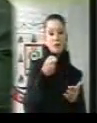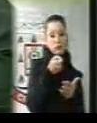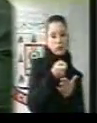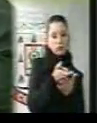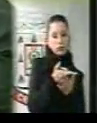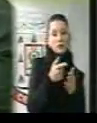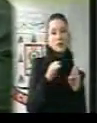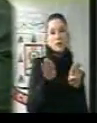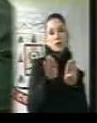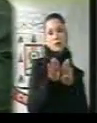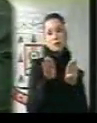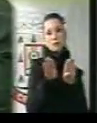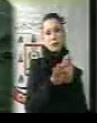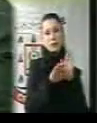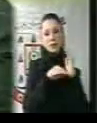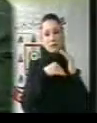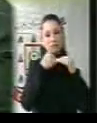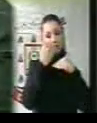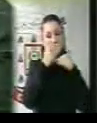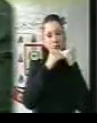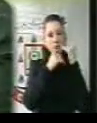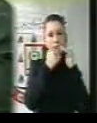investisse nessas obras e desse